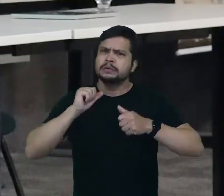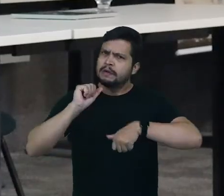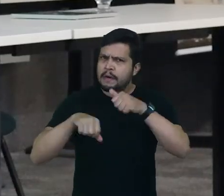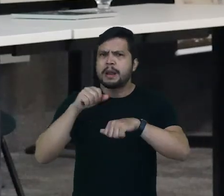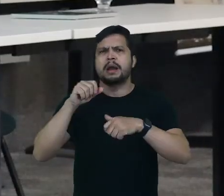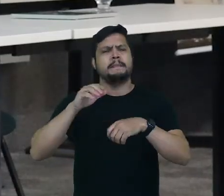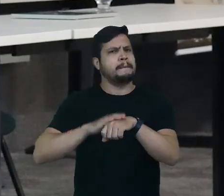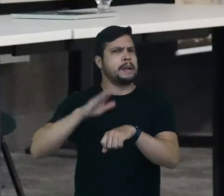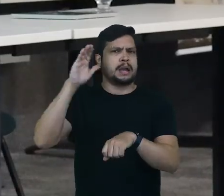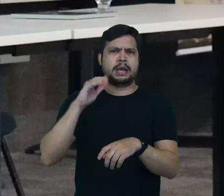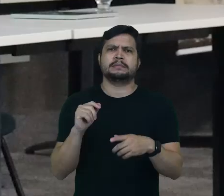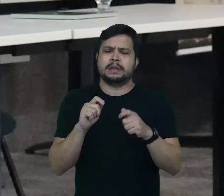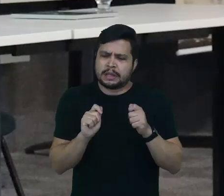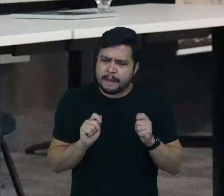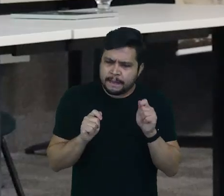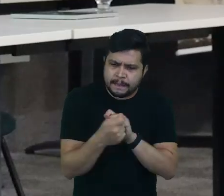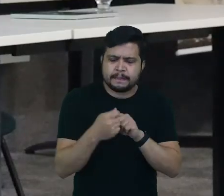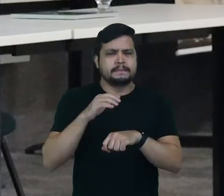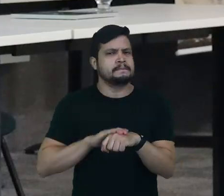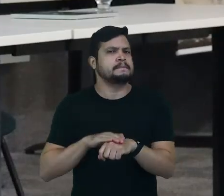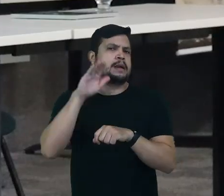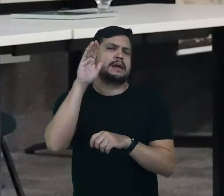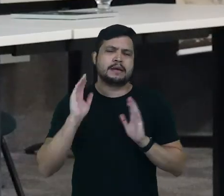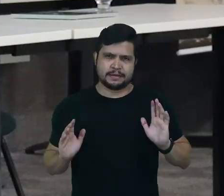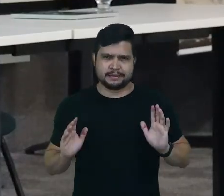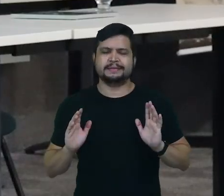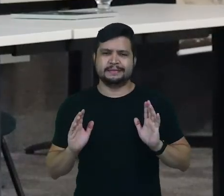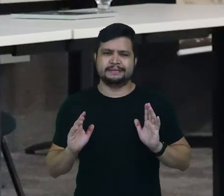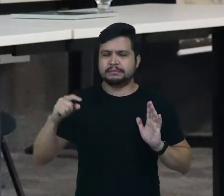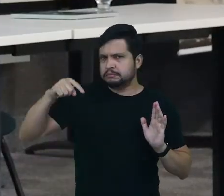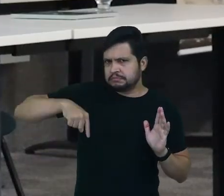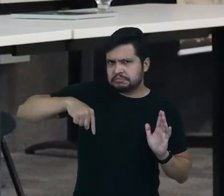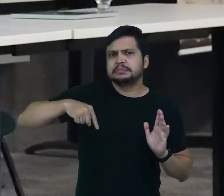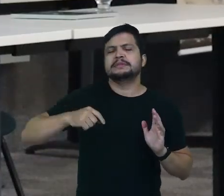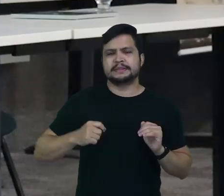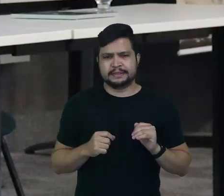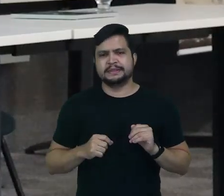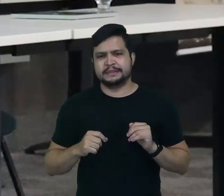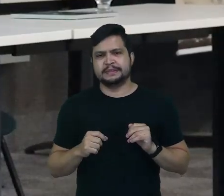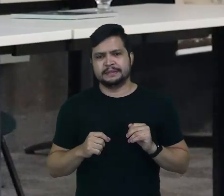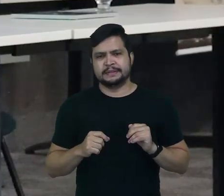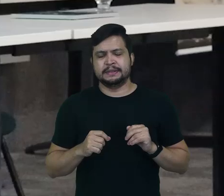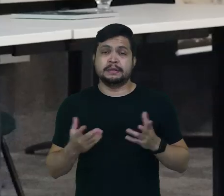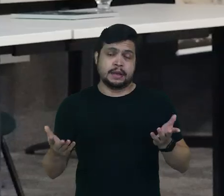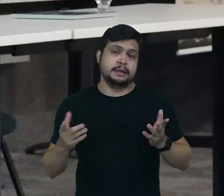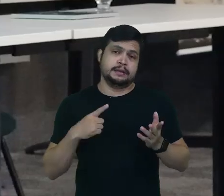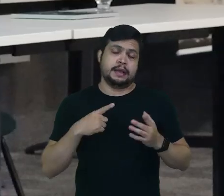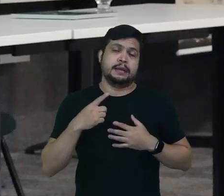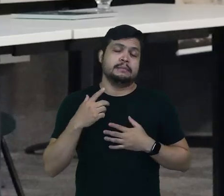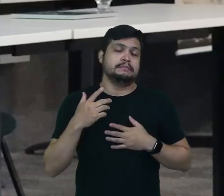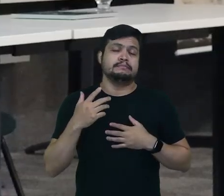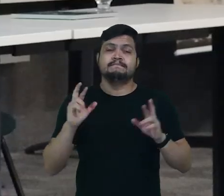transformar, nós vamos trazer esse negócio aqui para dentro e a gente vai fazer os 30